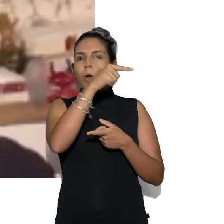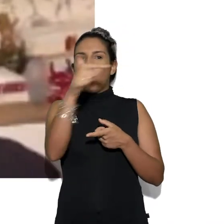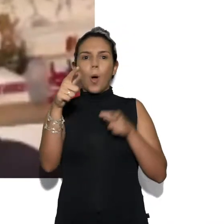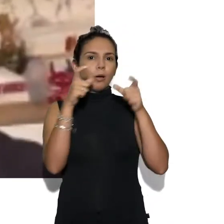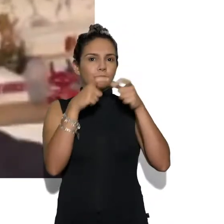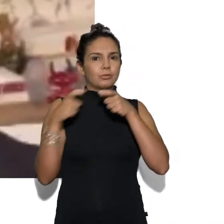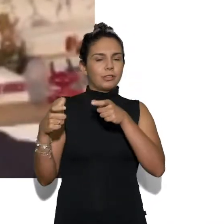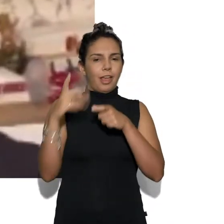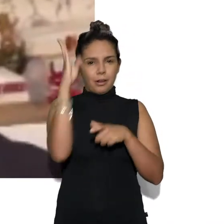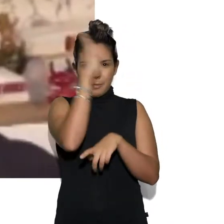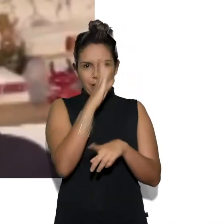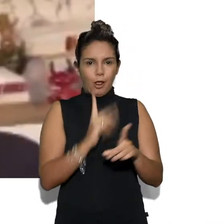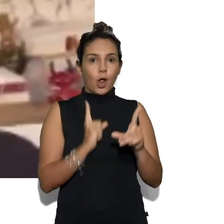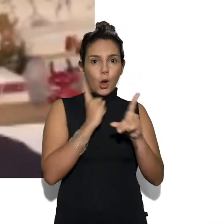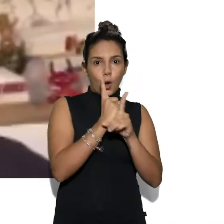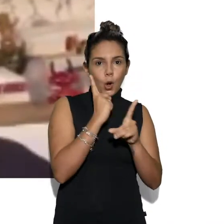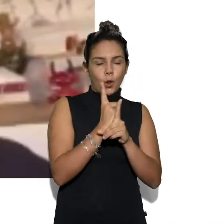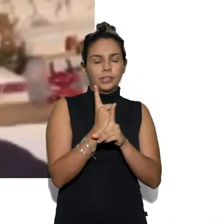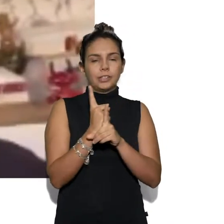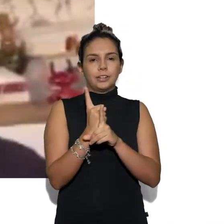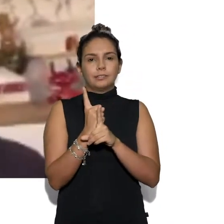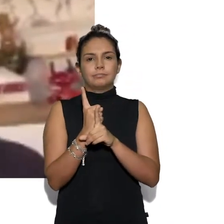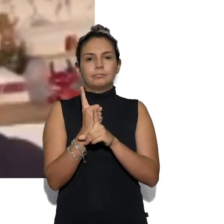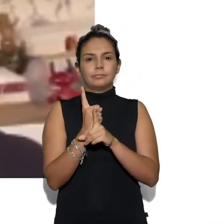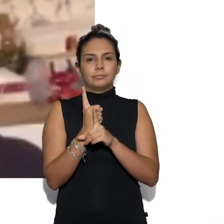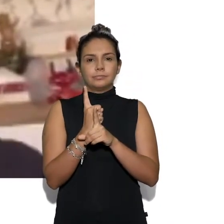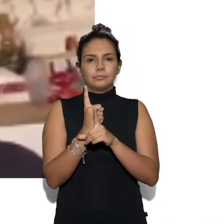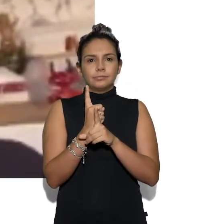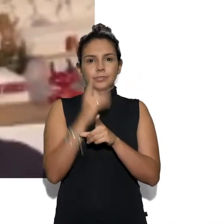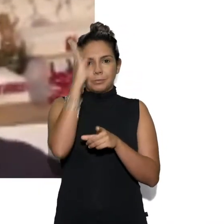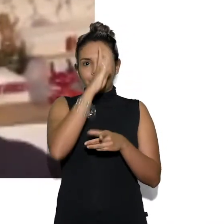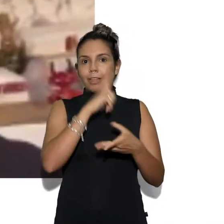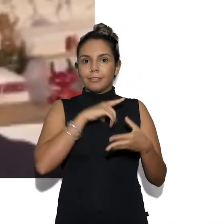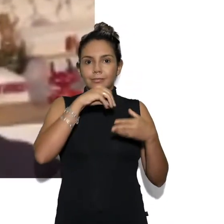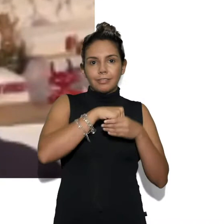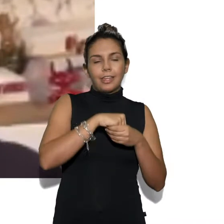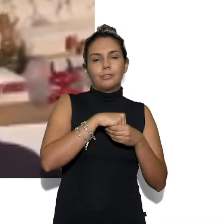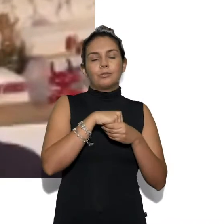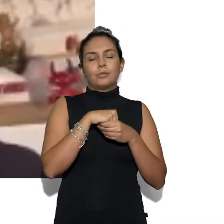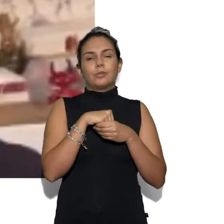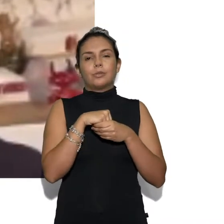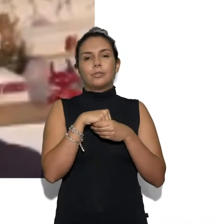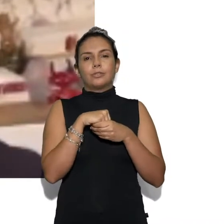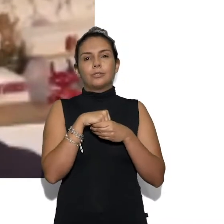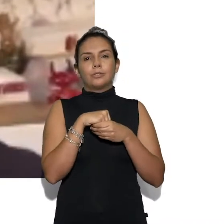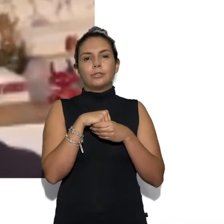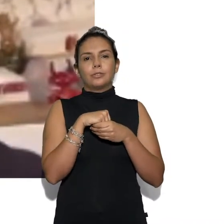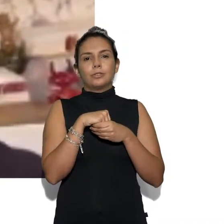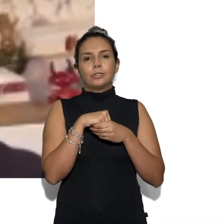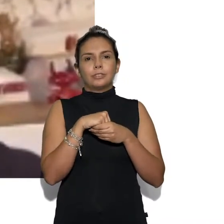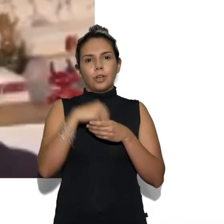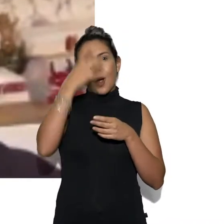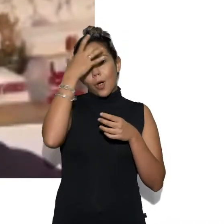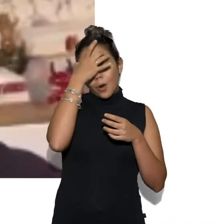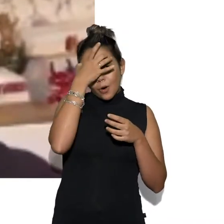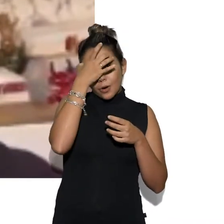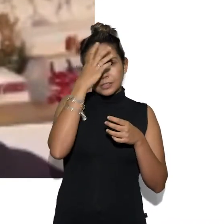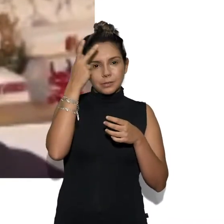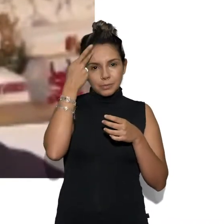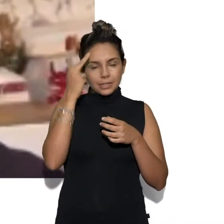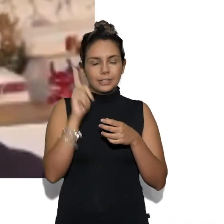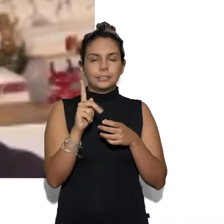que o Brasil encontrará matéria, e o Brasil contém matéria de consciência até para